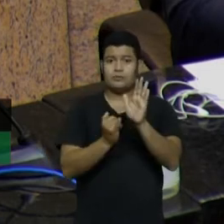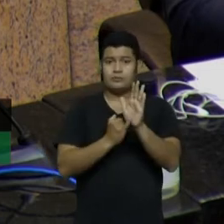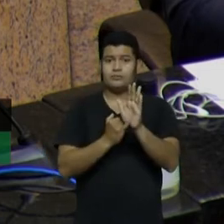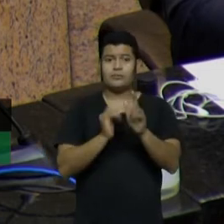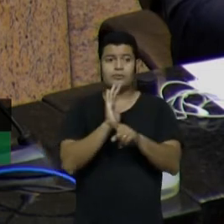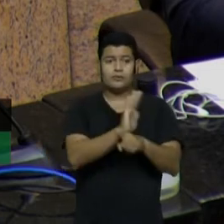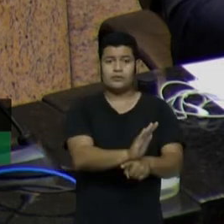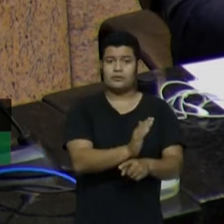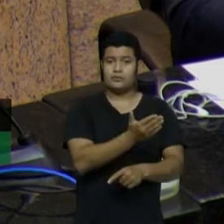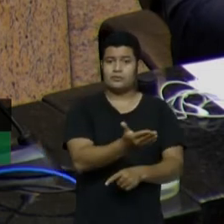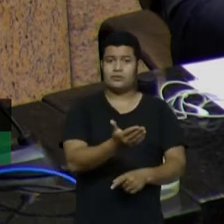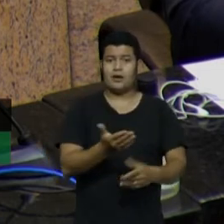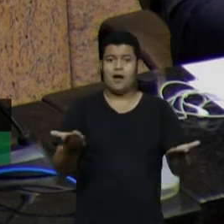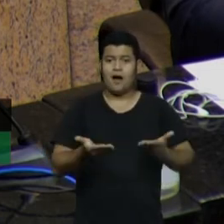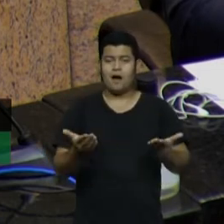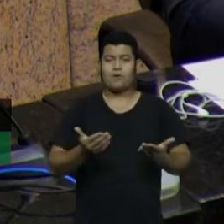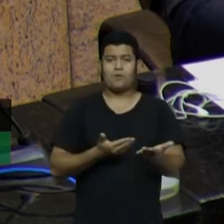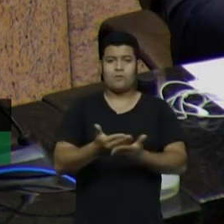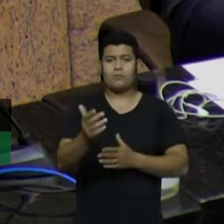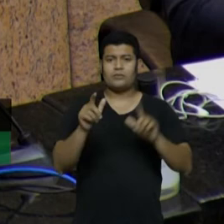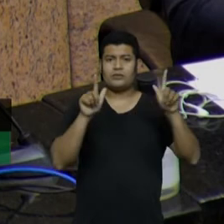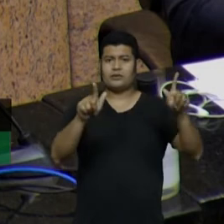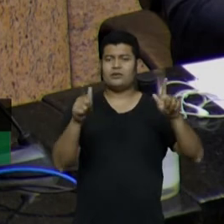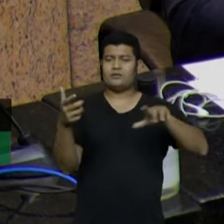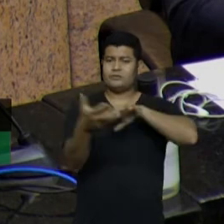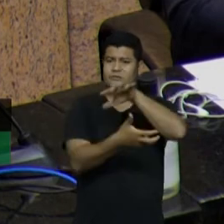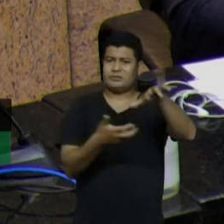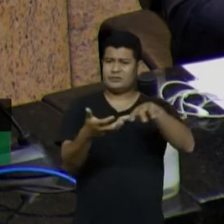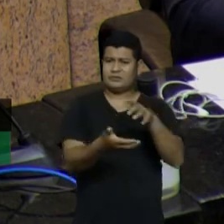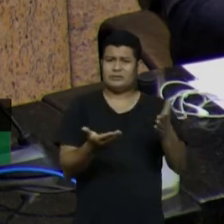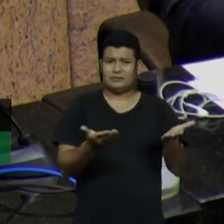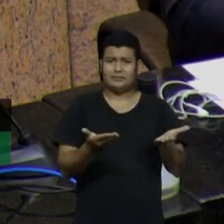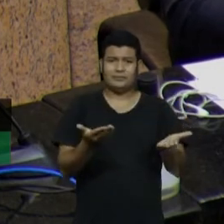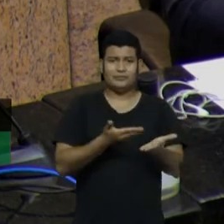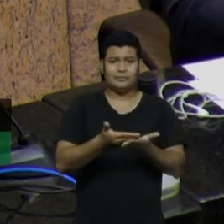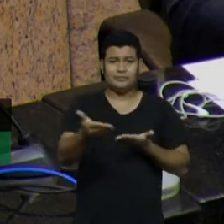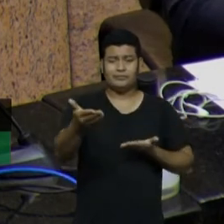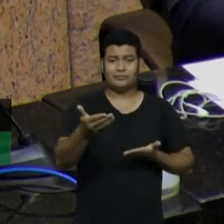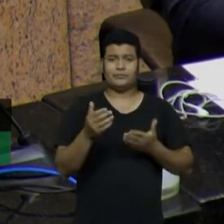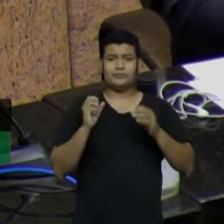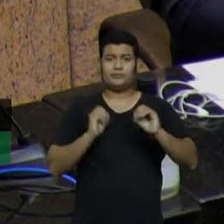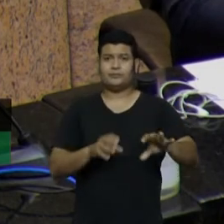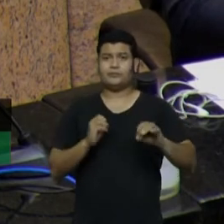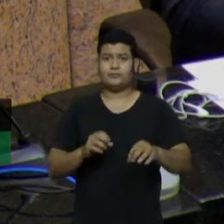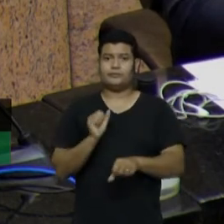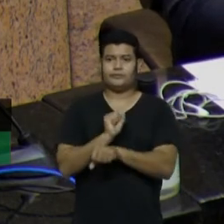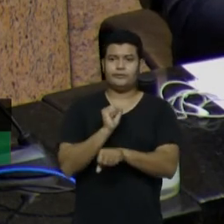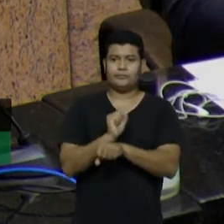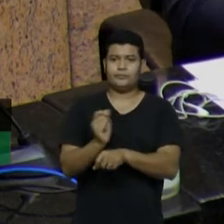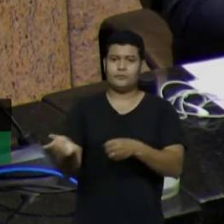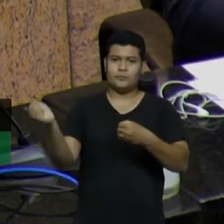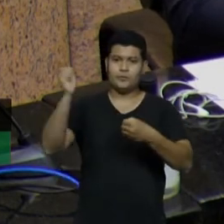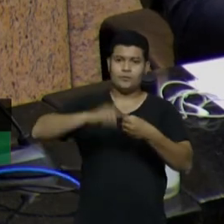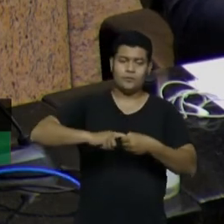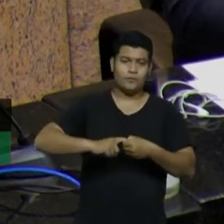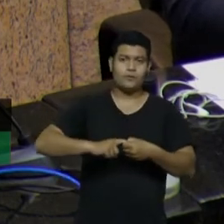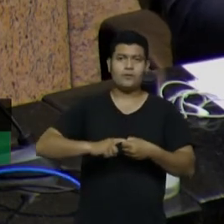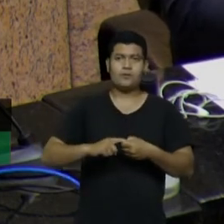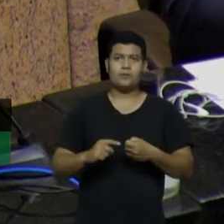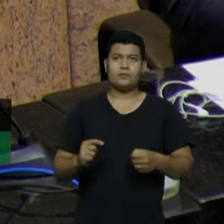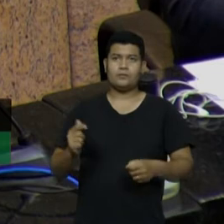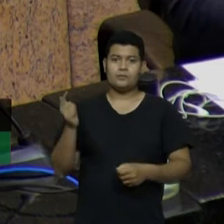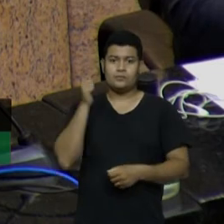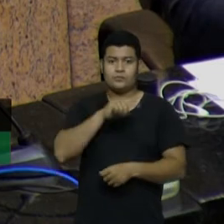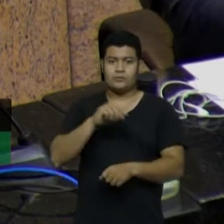greve logo no início das aulas, ou seja, esperaram o retorno das aulas para então paralisar